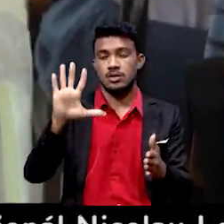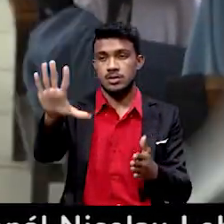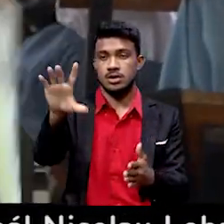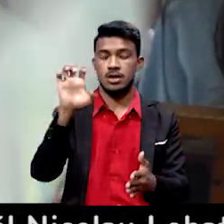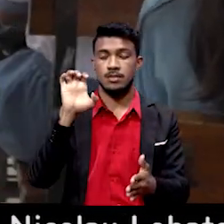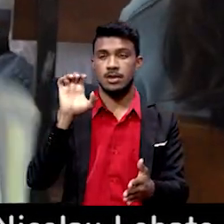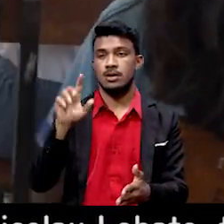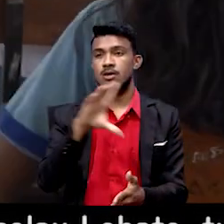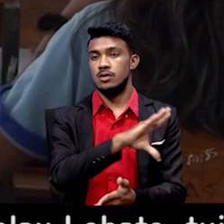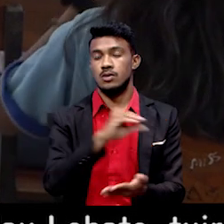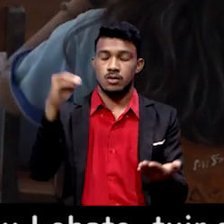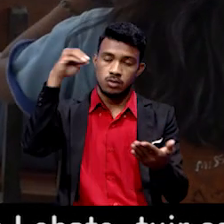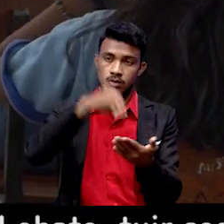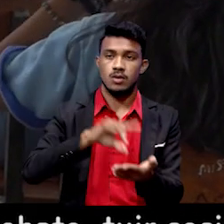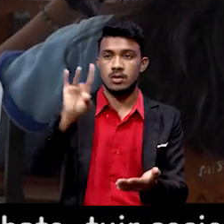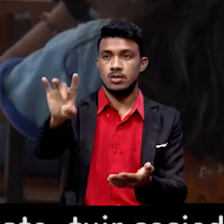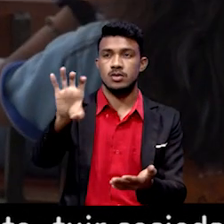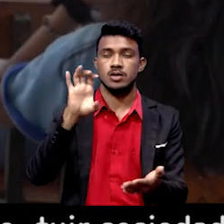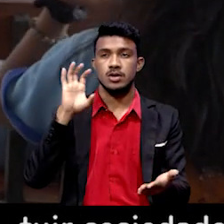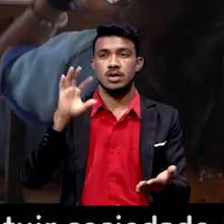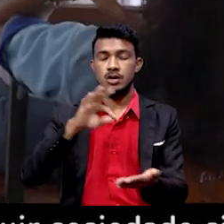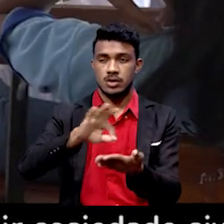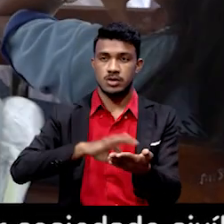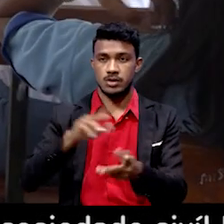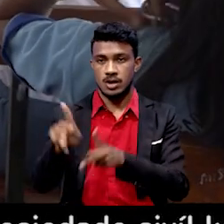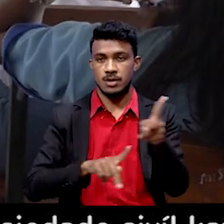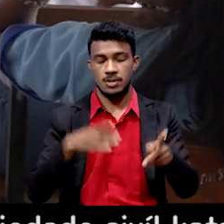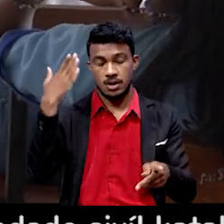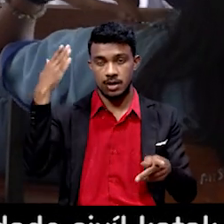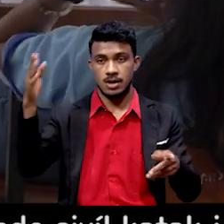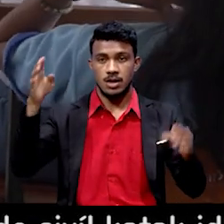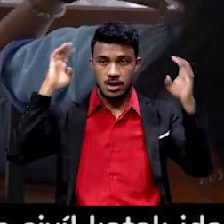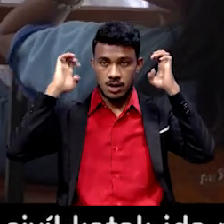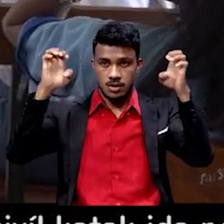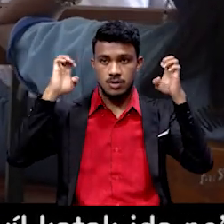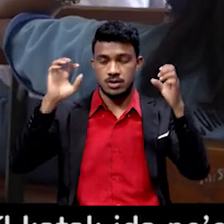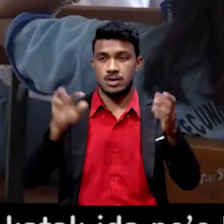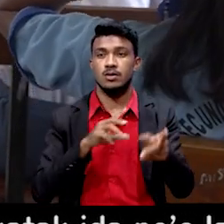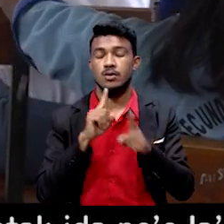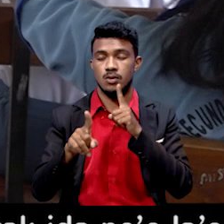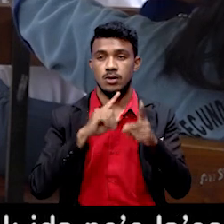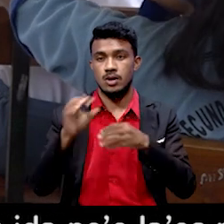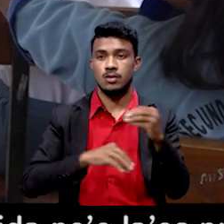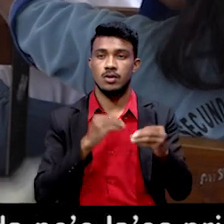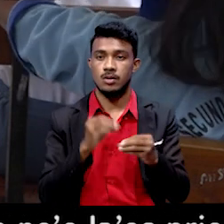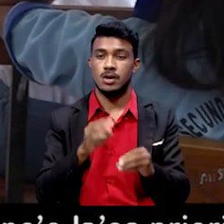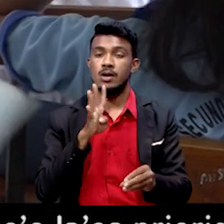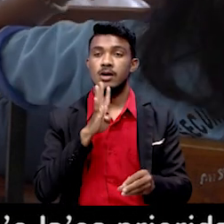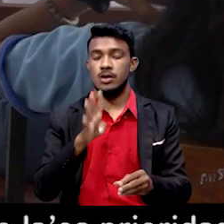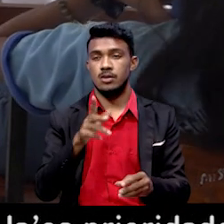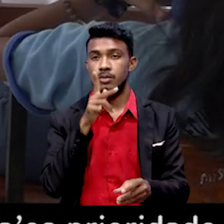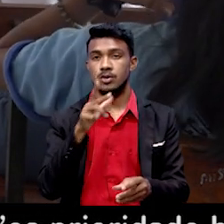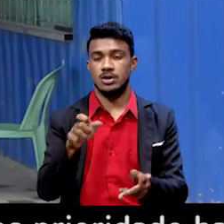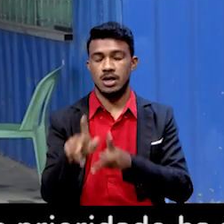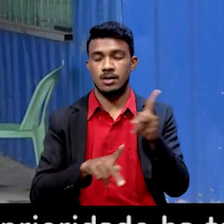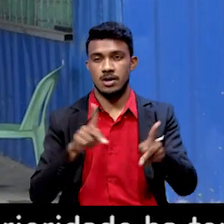bem, ter dado census população e área educação, nebe focaliu balia português, haturu katak, ema nebe